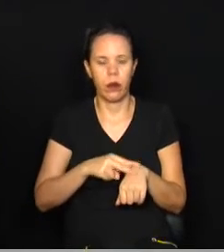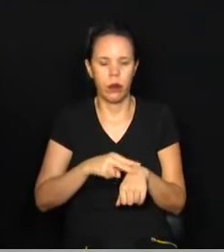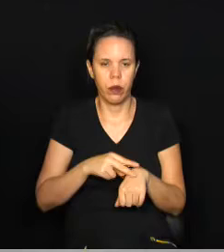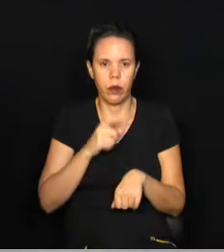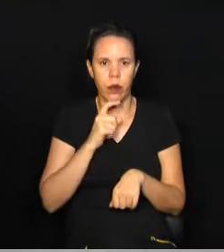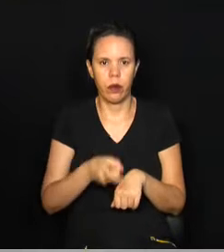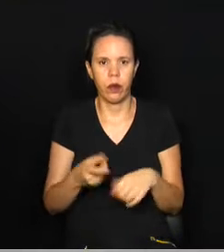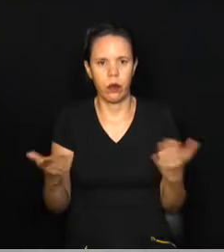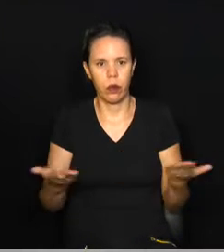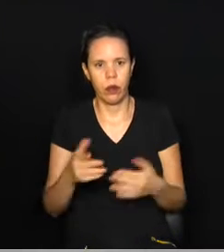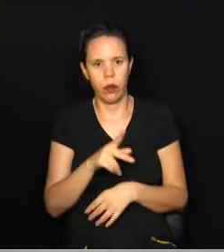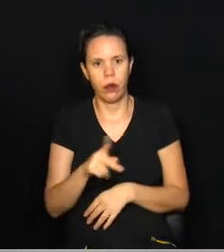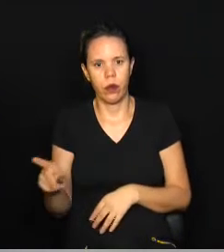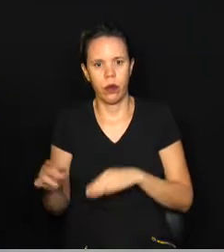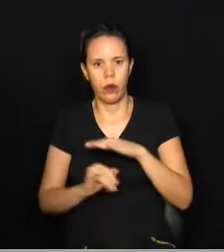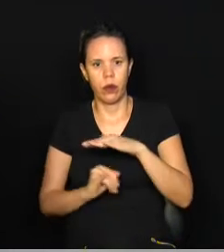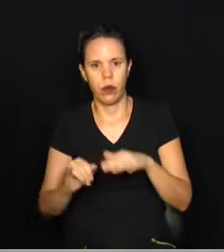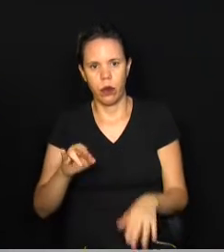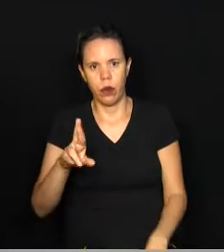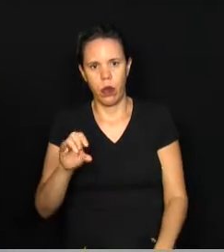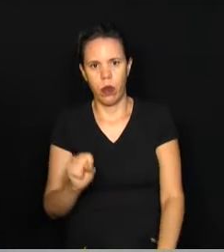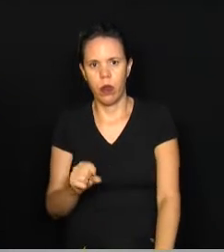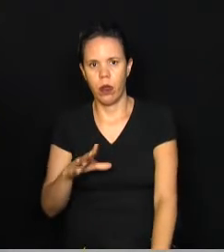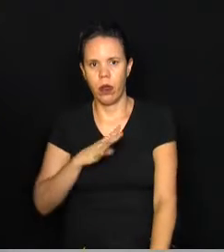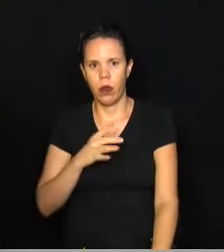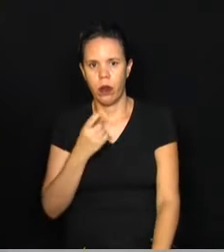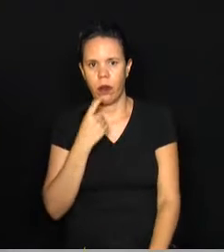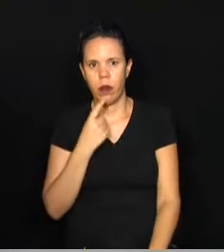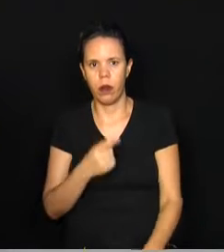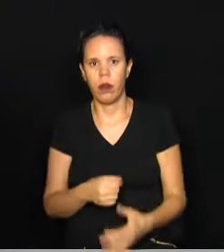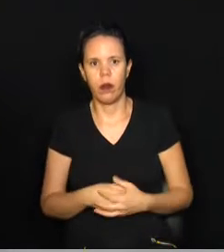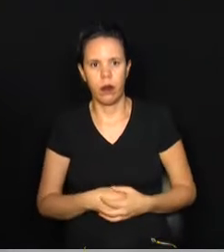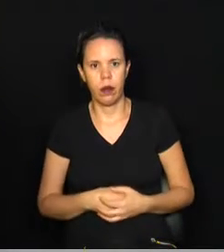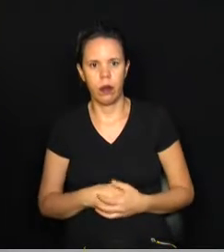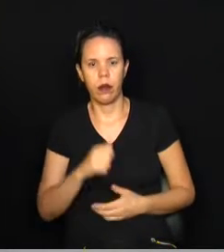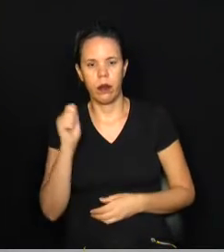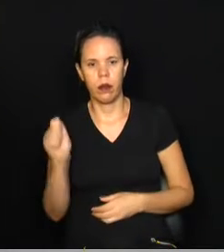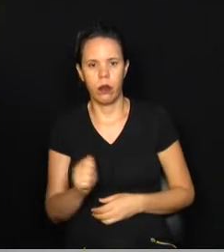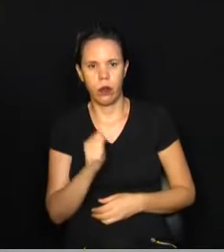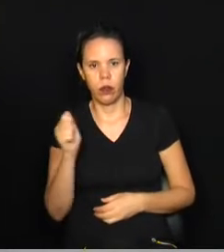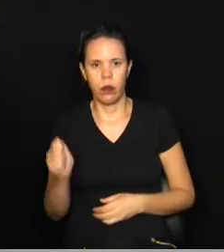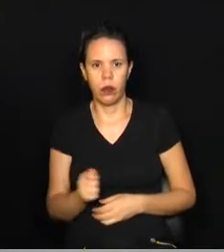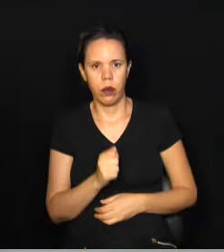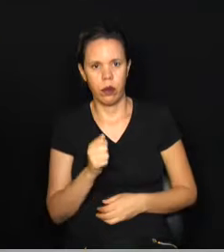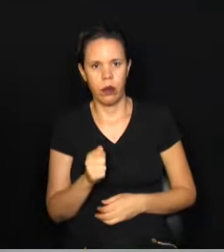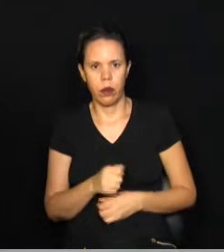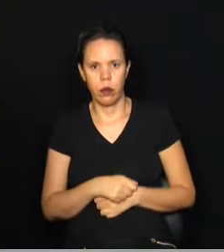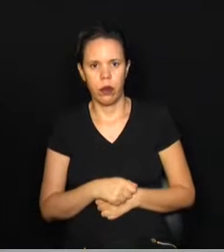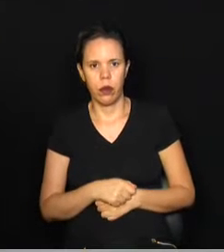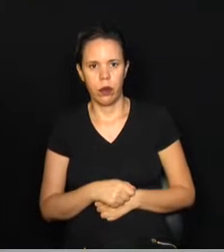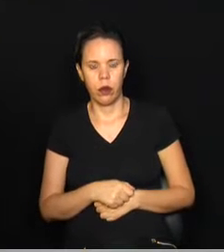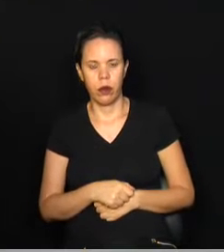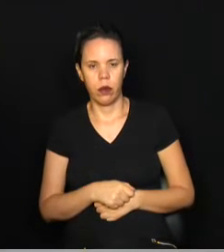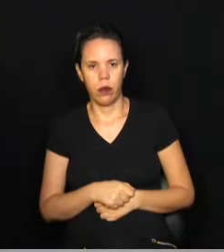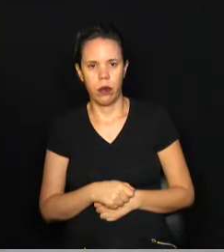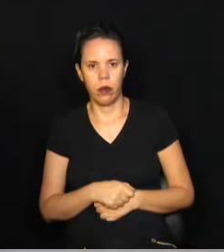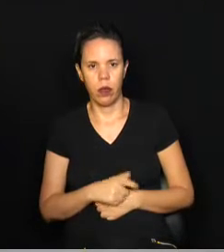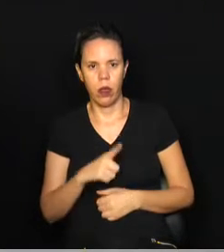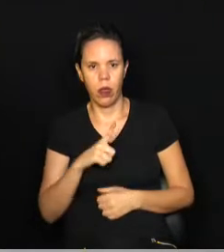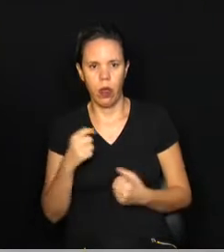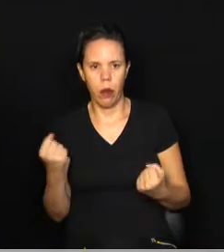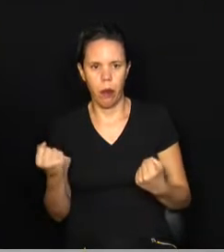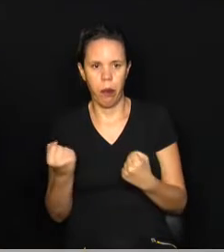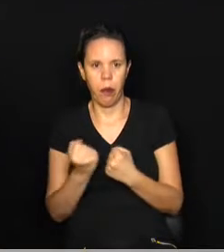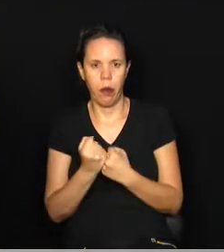estou como presidente do Instituto Íris aqui da cidade de Campinas. É uma associação que leva o apoio